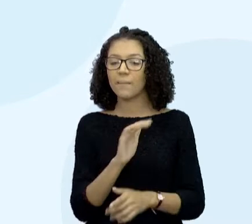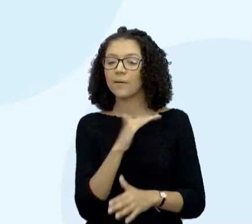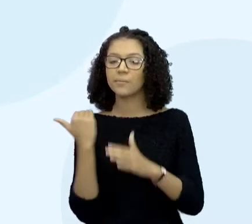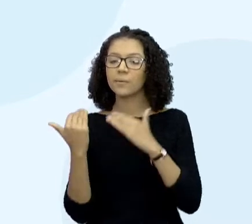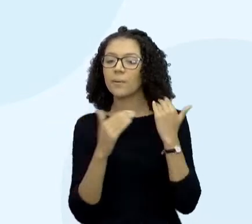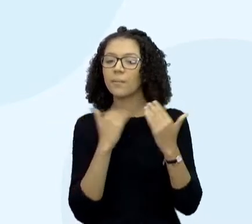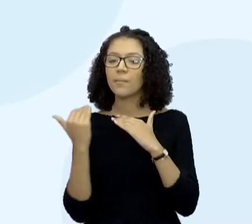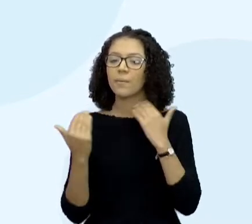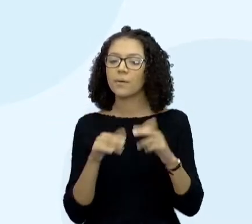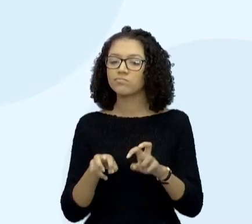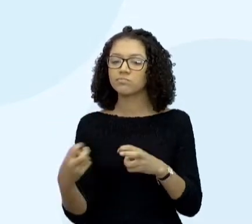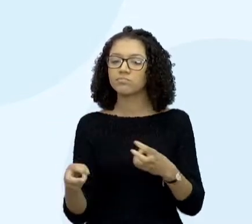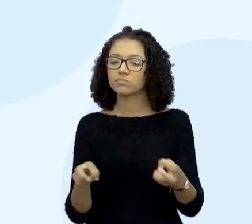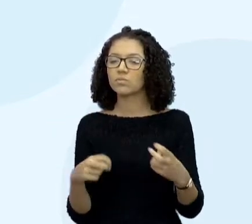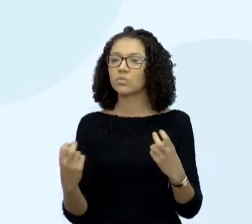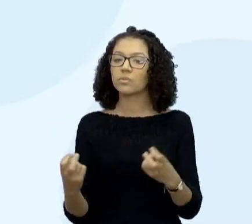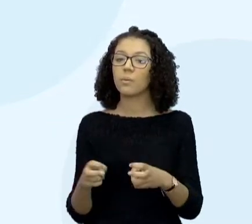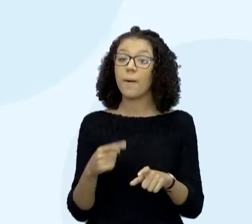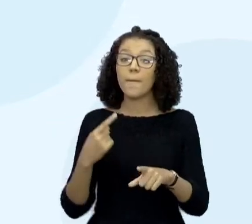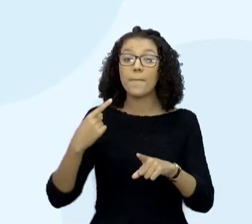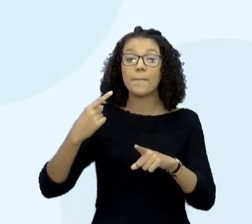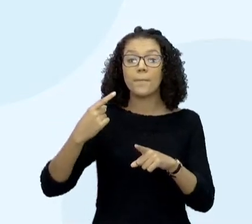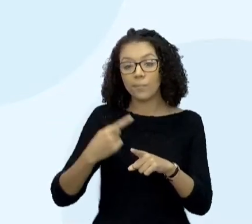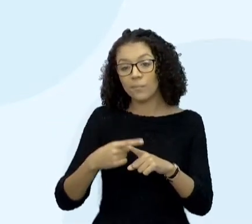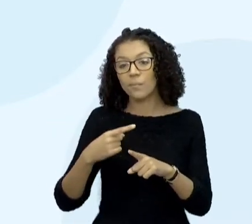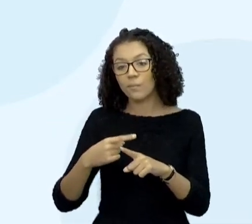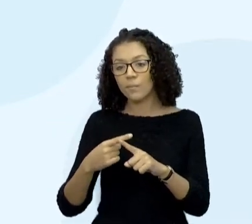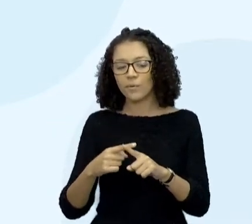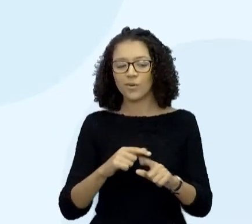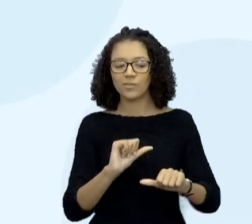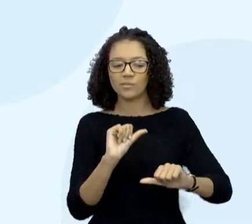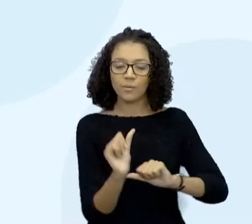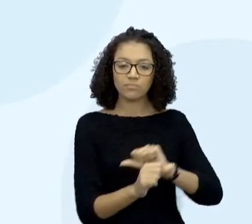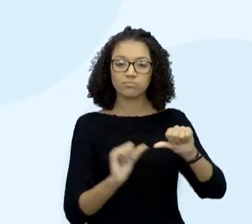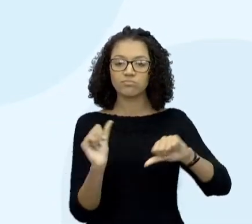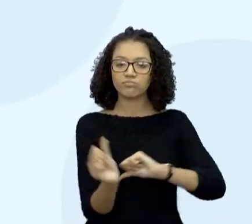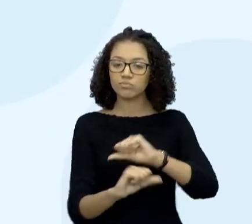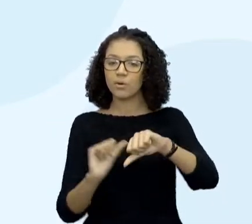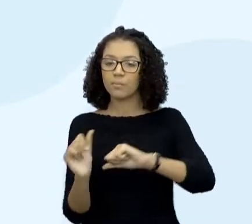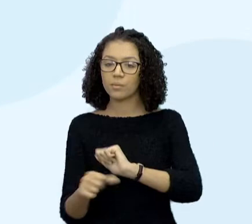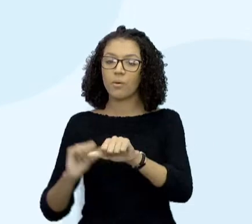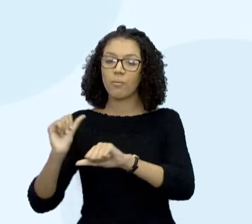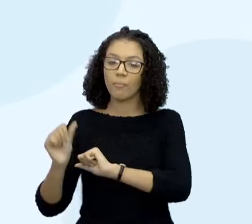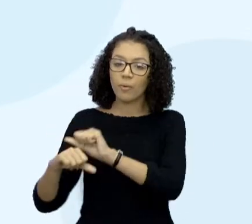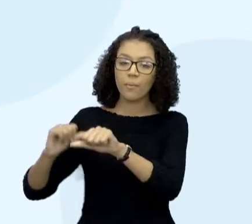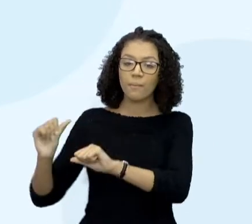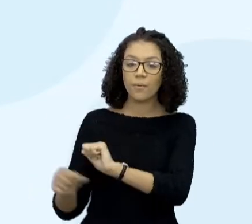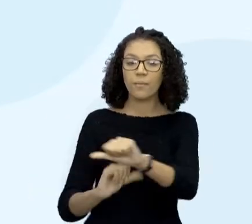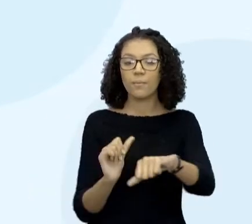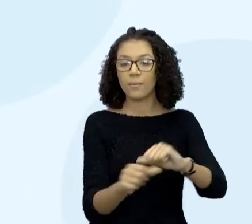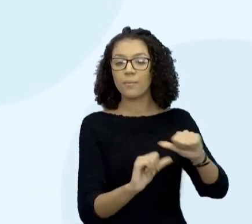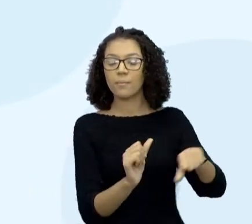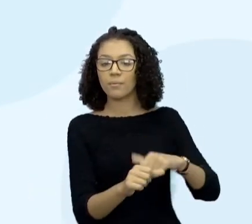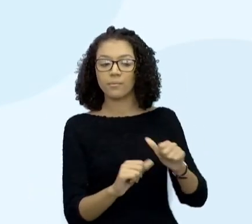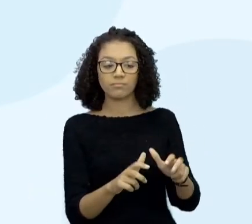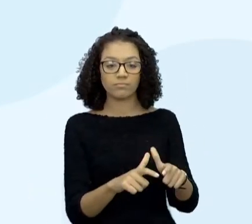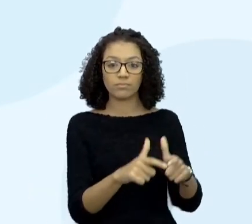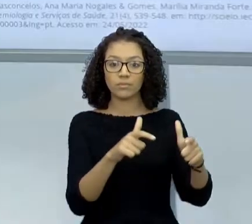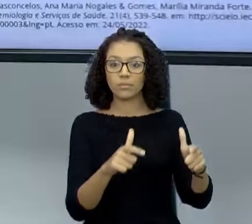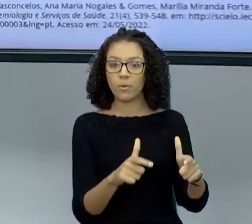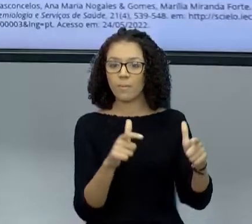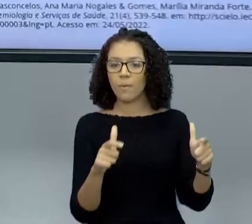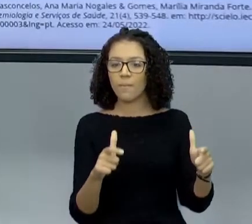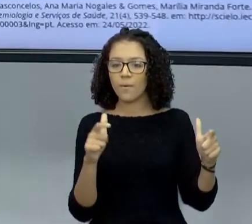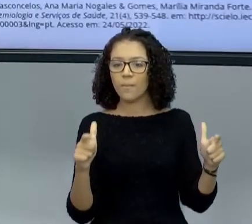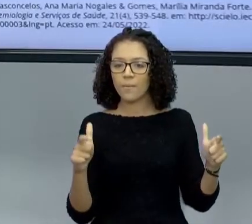países europeus, com consequentes mudanças nos ritmos de crescimento populacional. Então tem